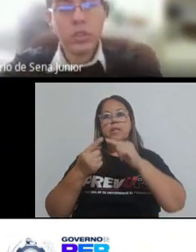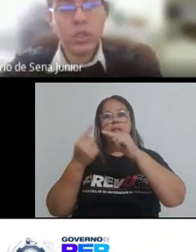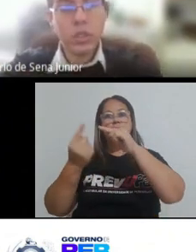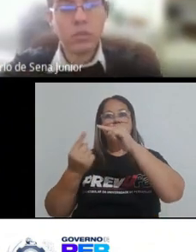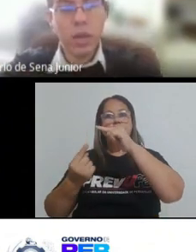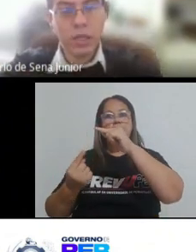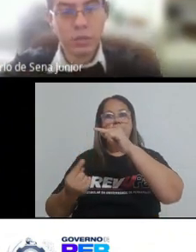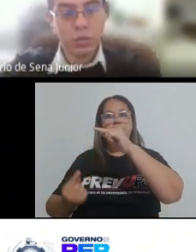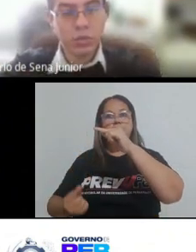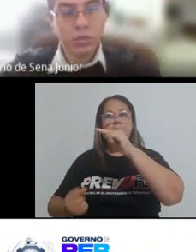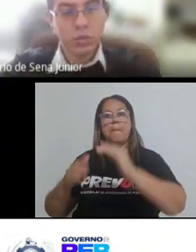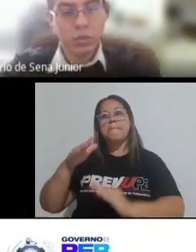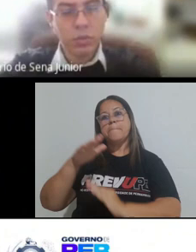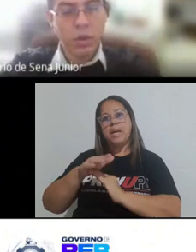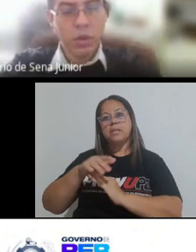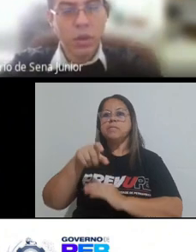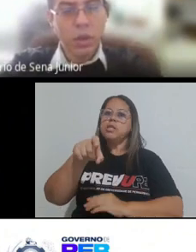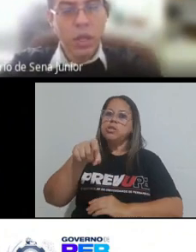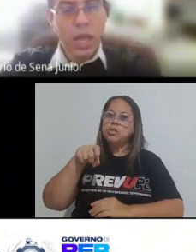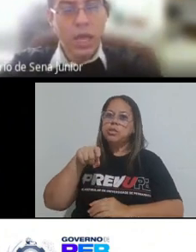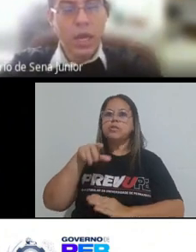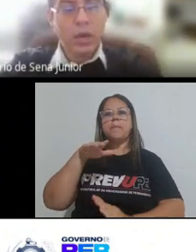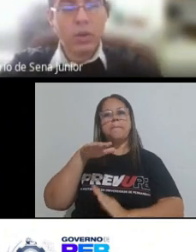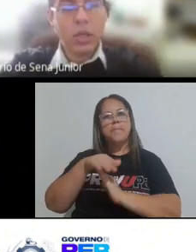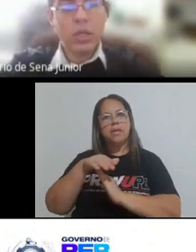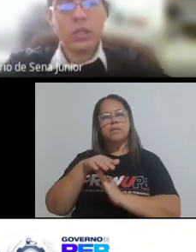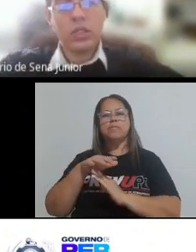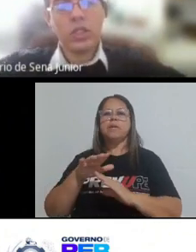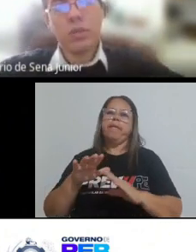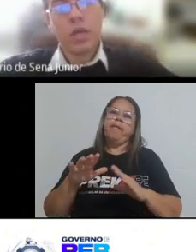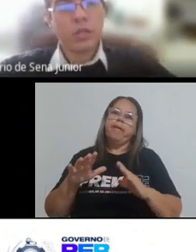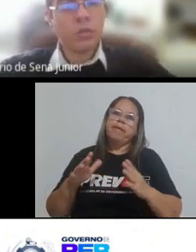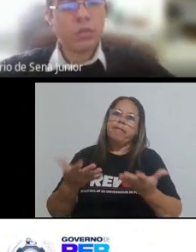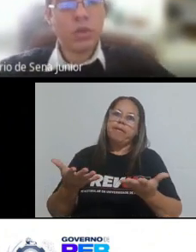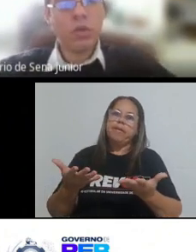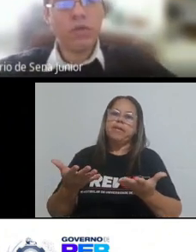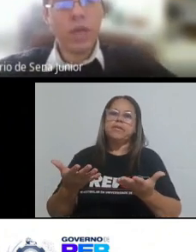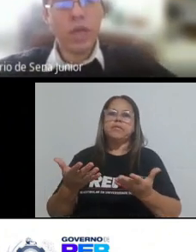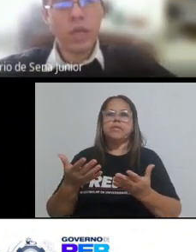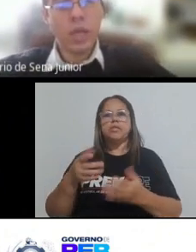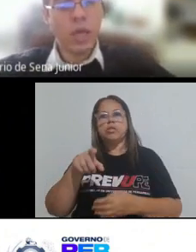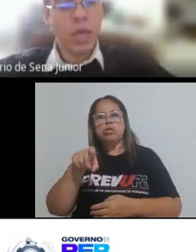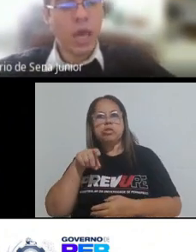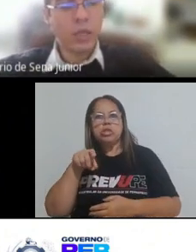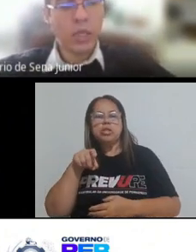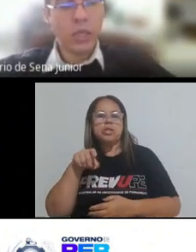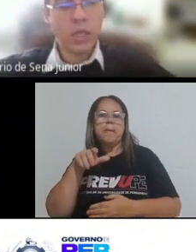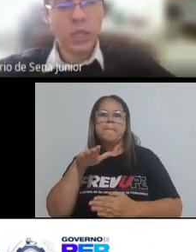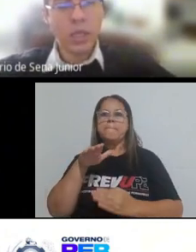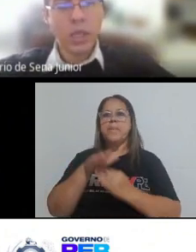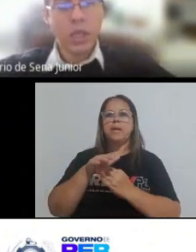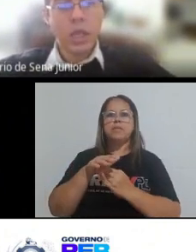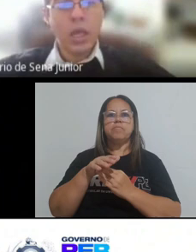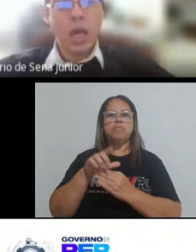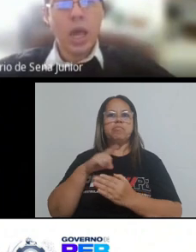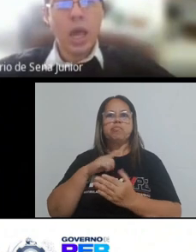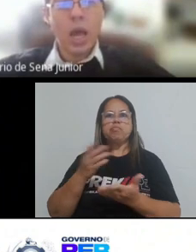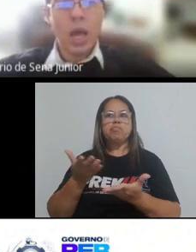x máxima. É claro que esse x máximo não vai atender